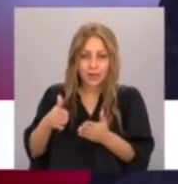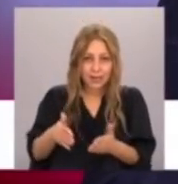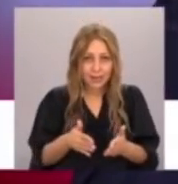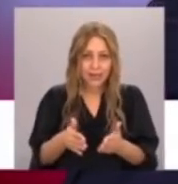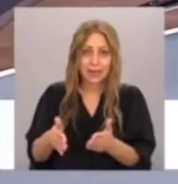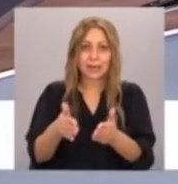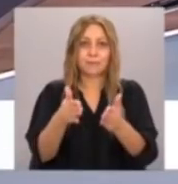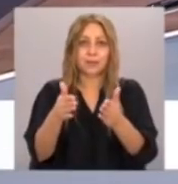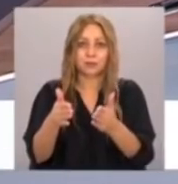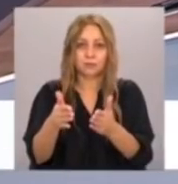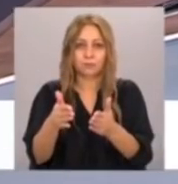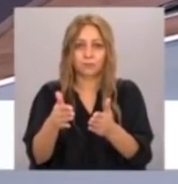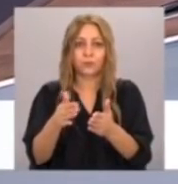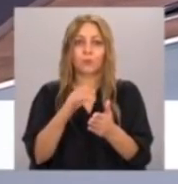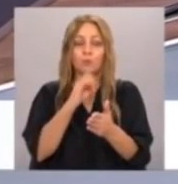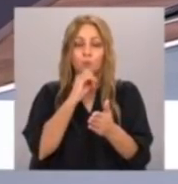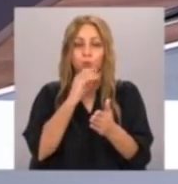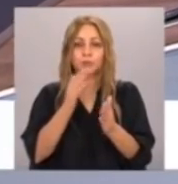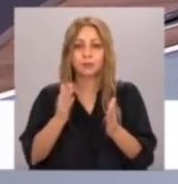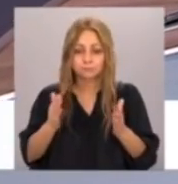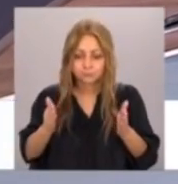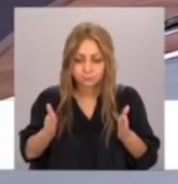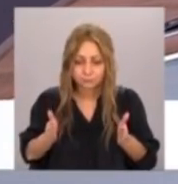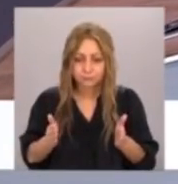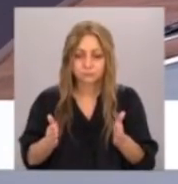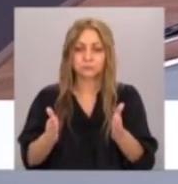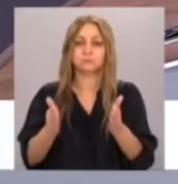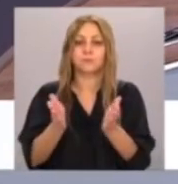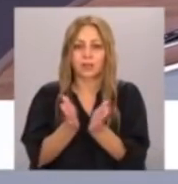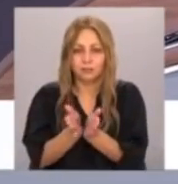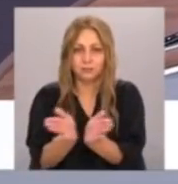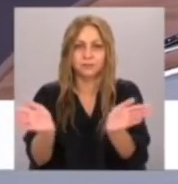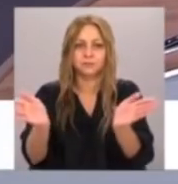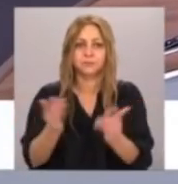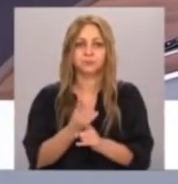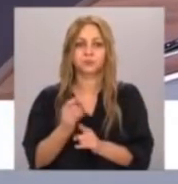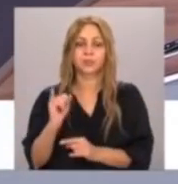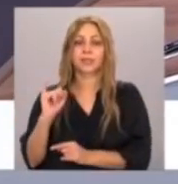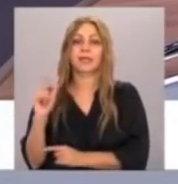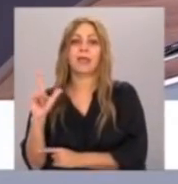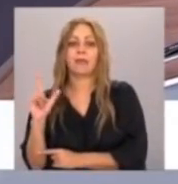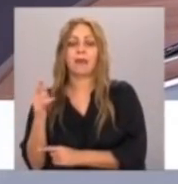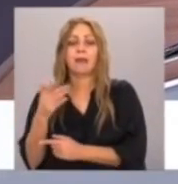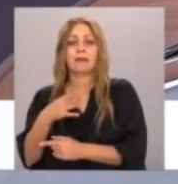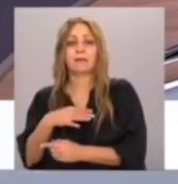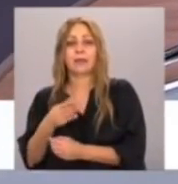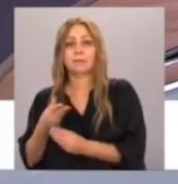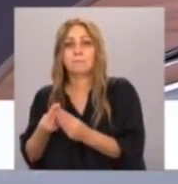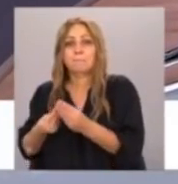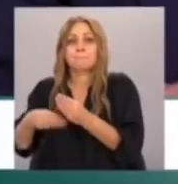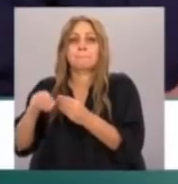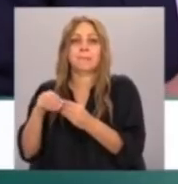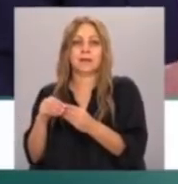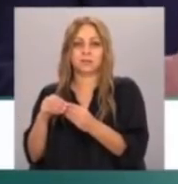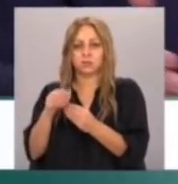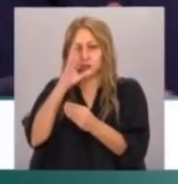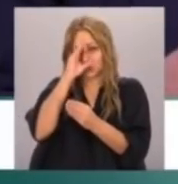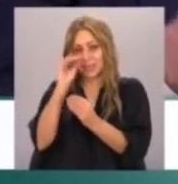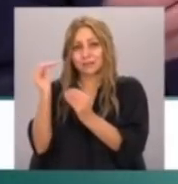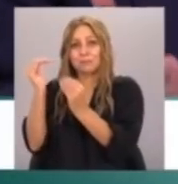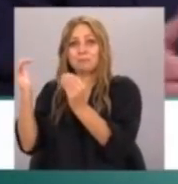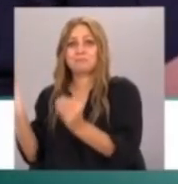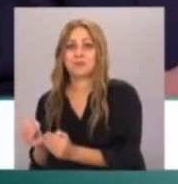vamos fazer chegaríamos a uma dada altura EA queríamos dividir porque a iniciativa Liberal ia querer mais do que nós menos estava ainda